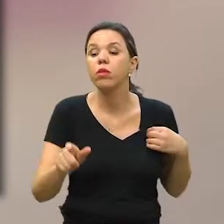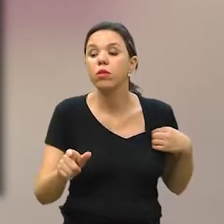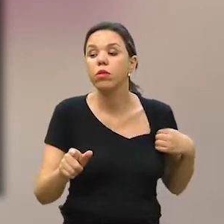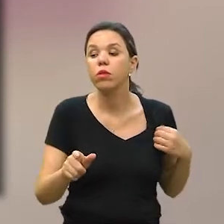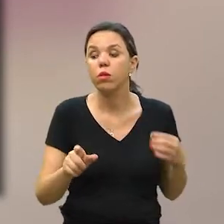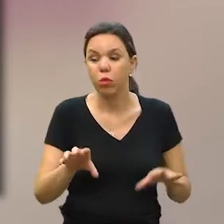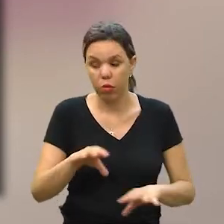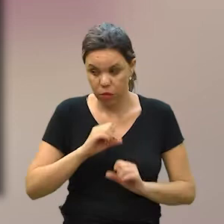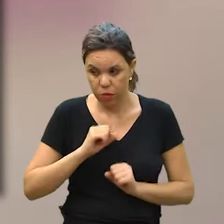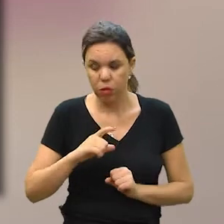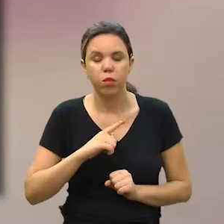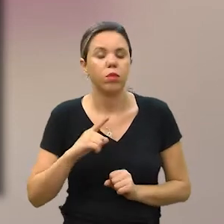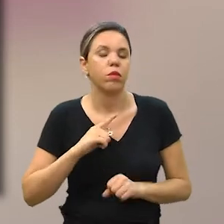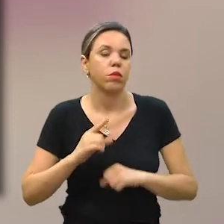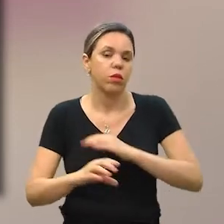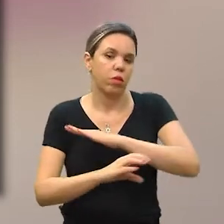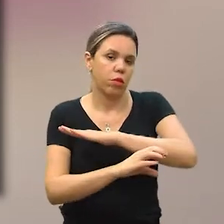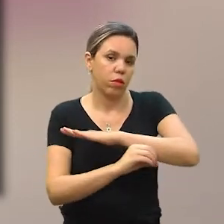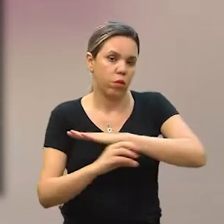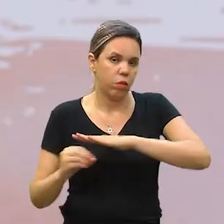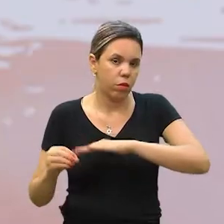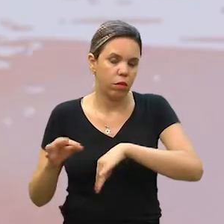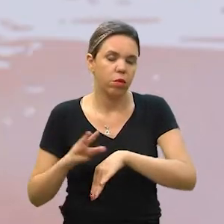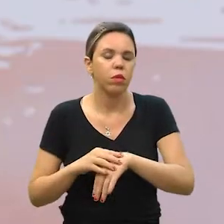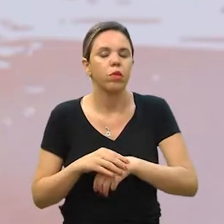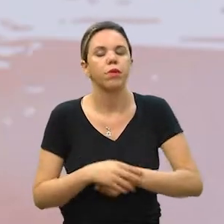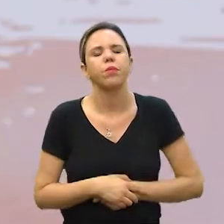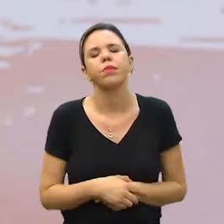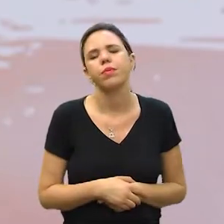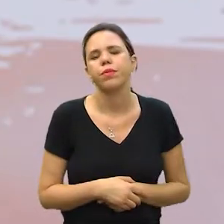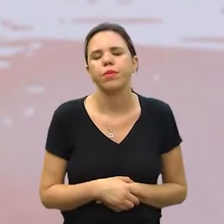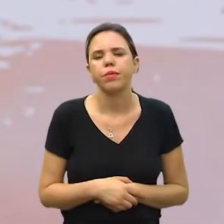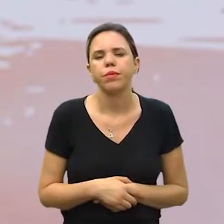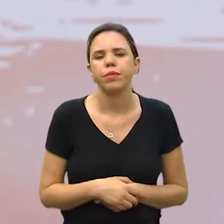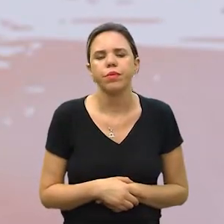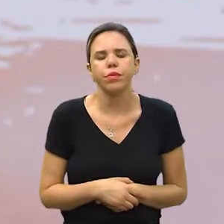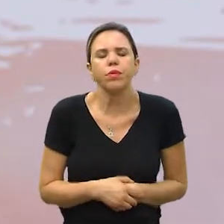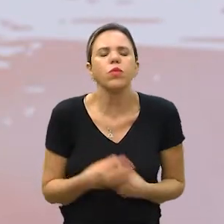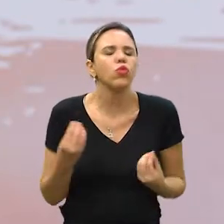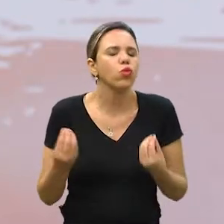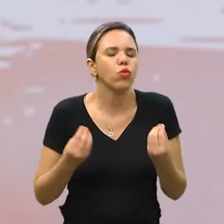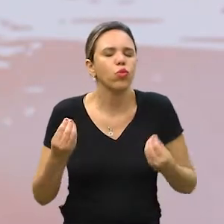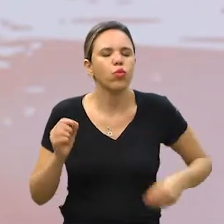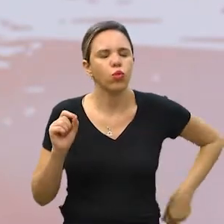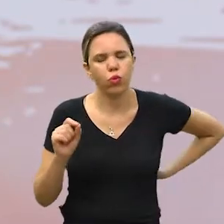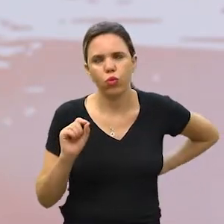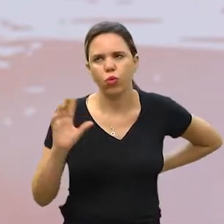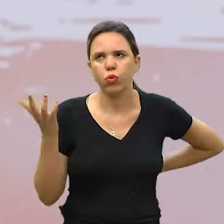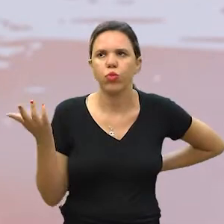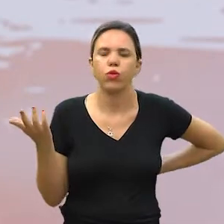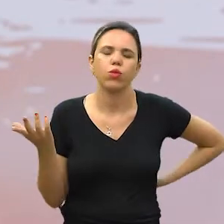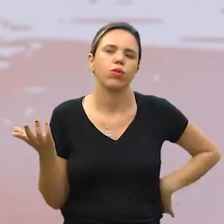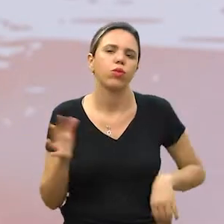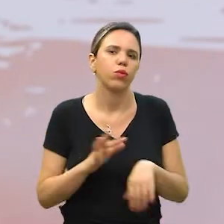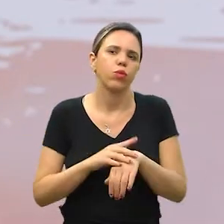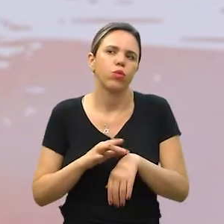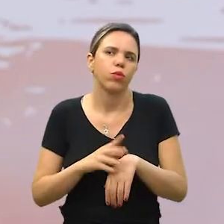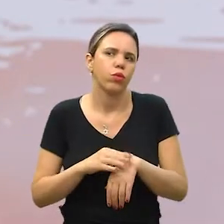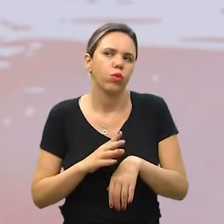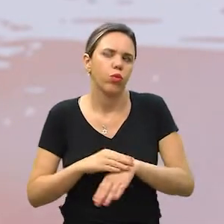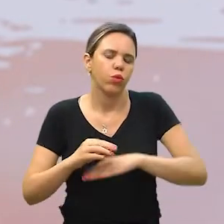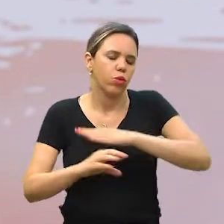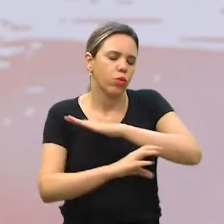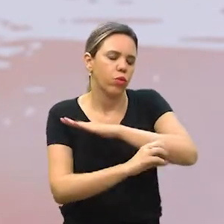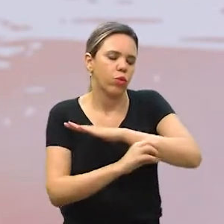é a pessoa predisposta a ter trombose. Entendi. E doutora, como que acontece o sintoma